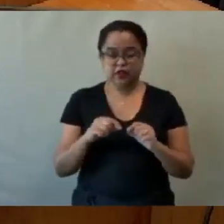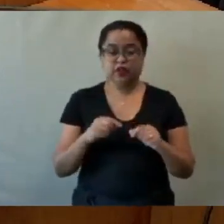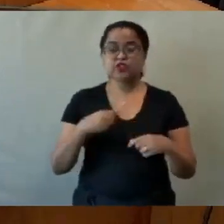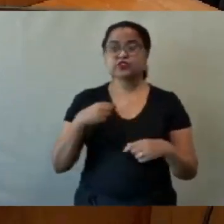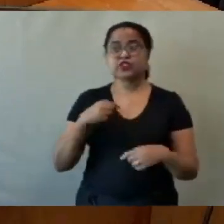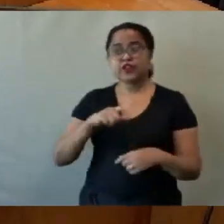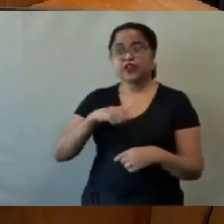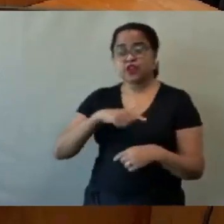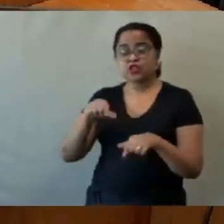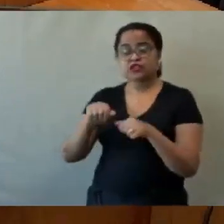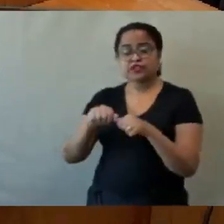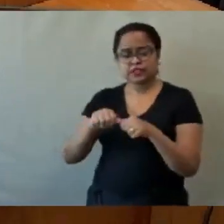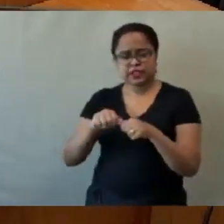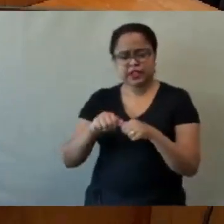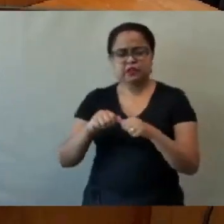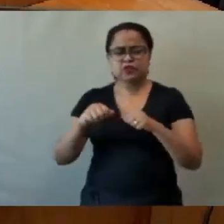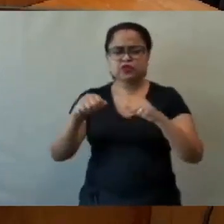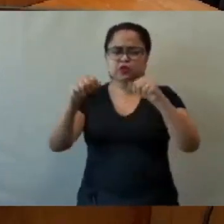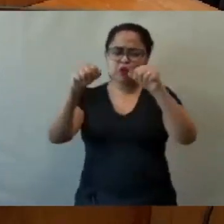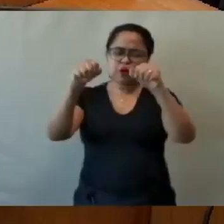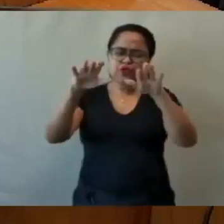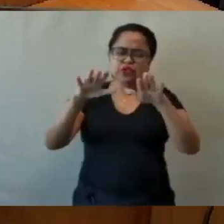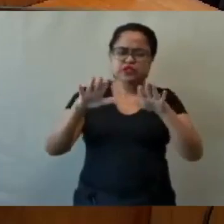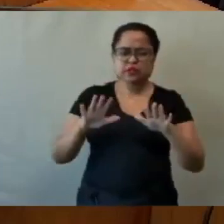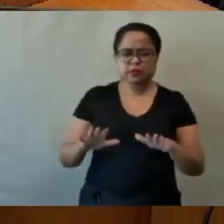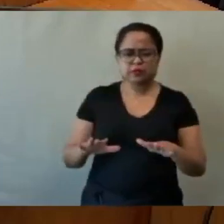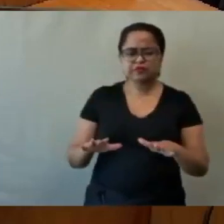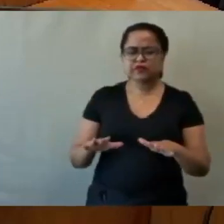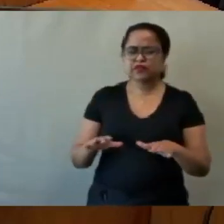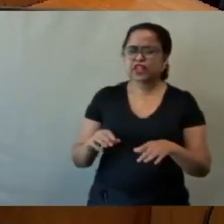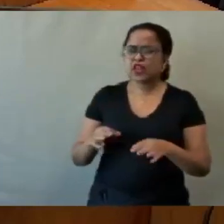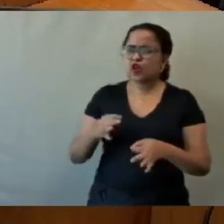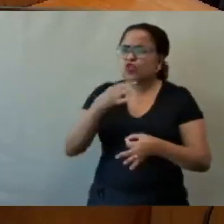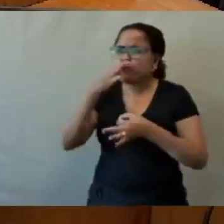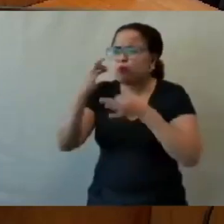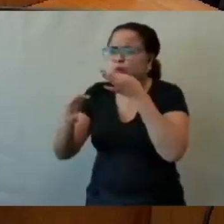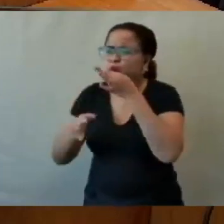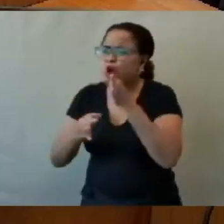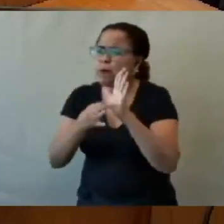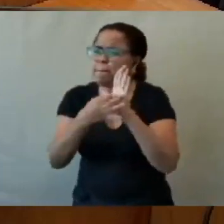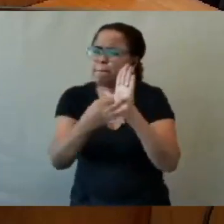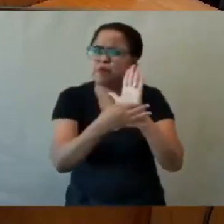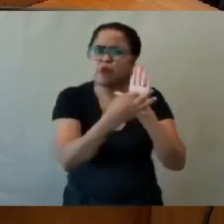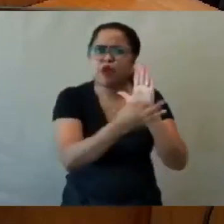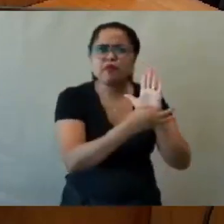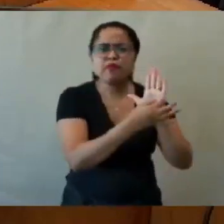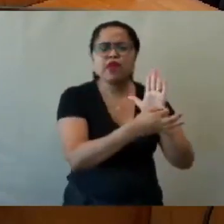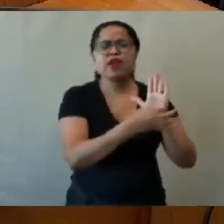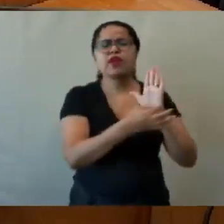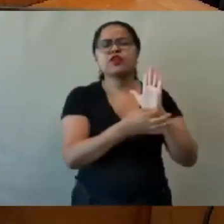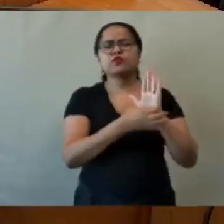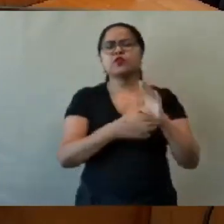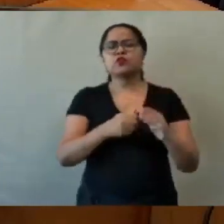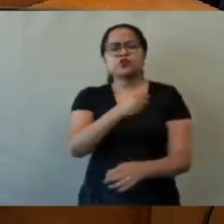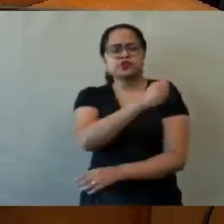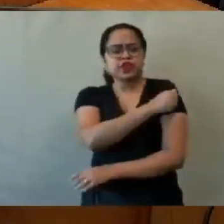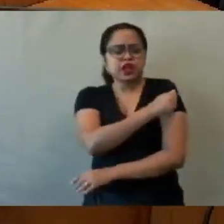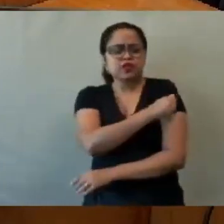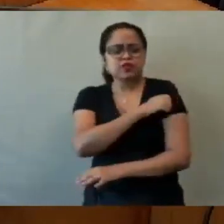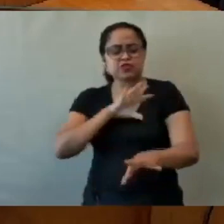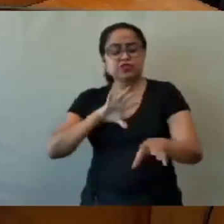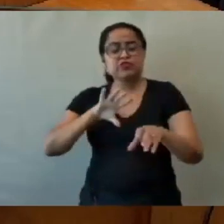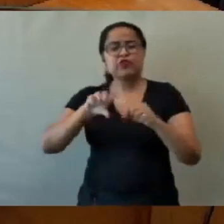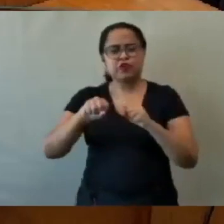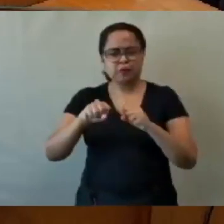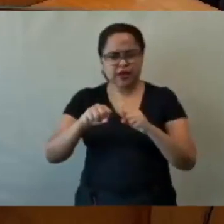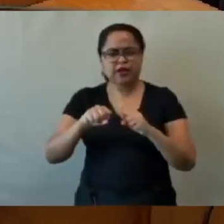os relatos de cada aluno que passou pelo programa, as pessoas que se formaram, seguiram suas carreiras, a importância que